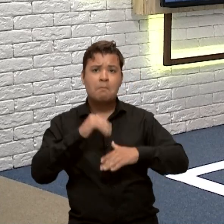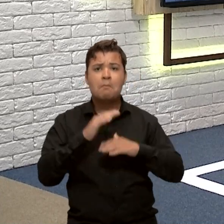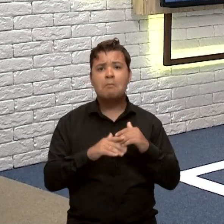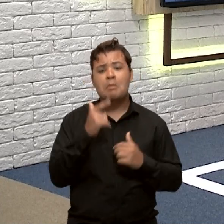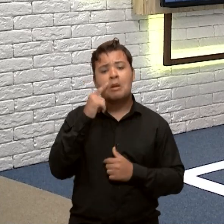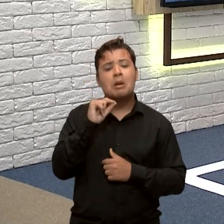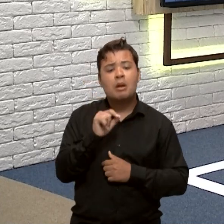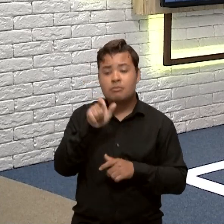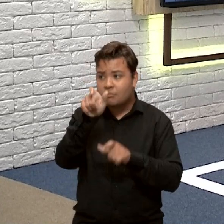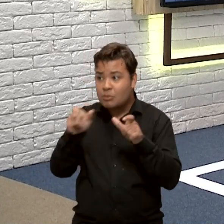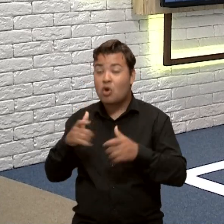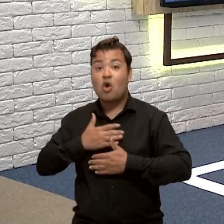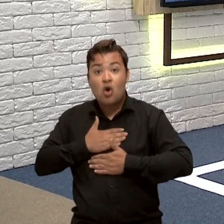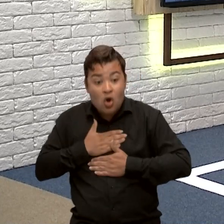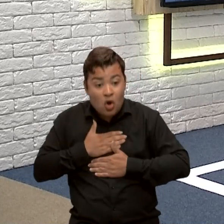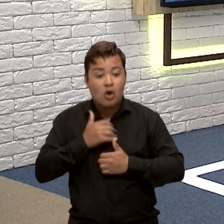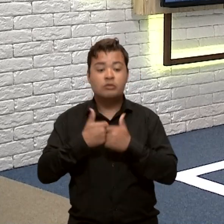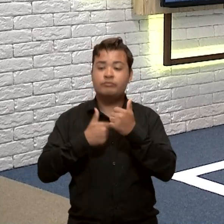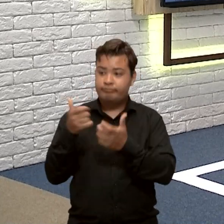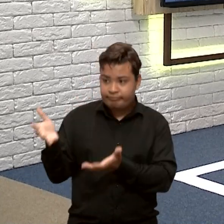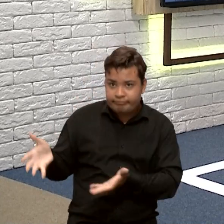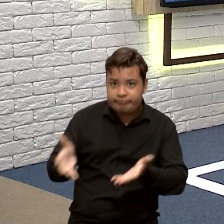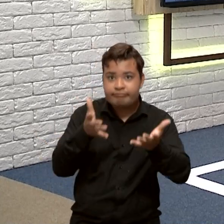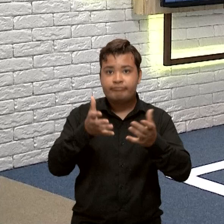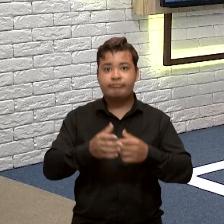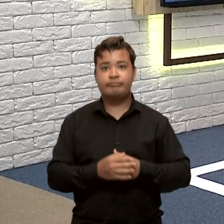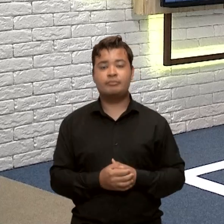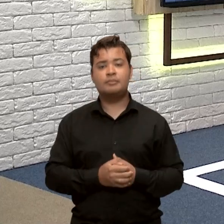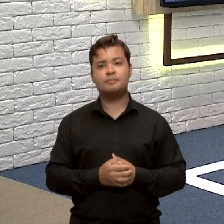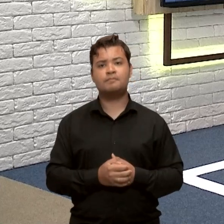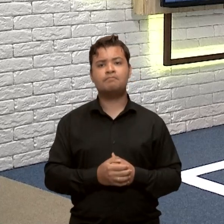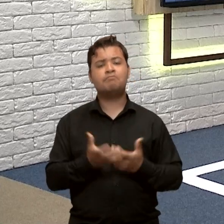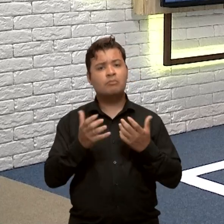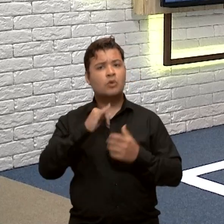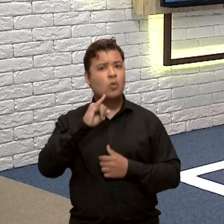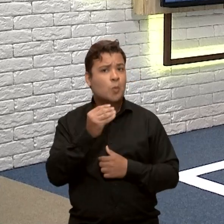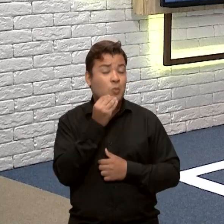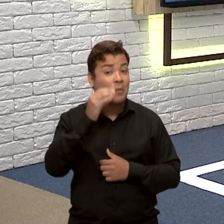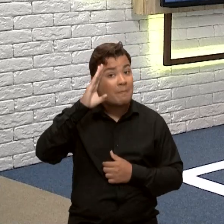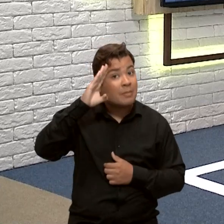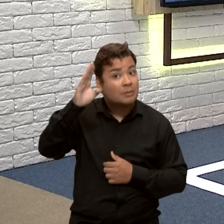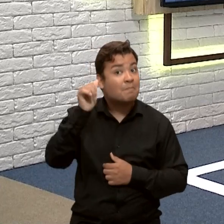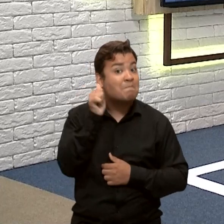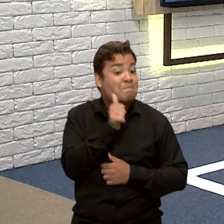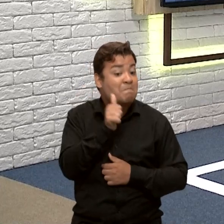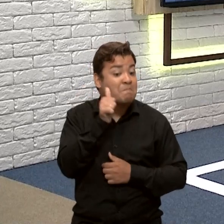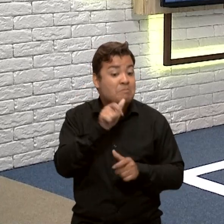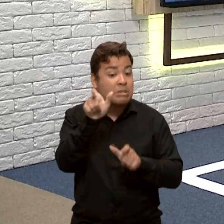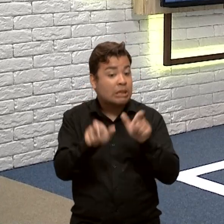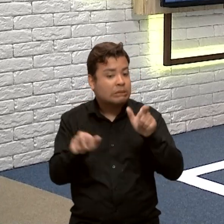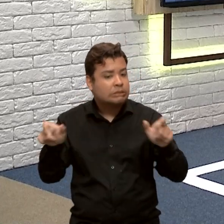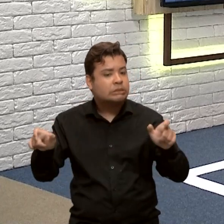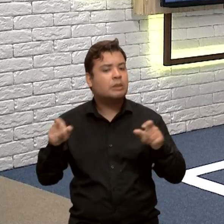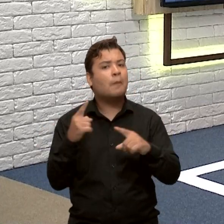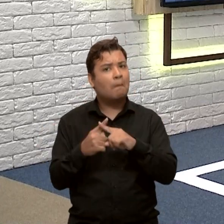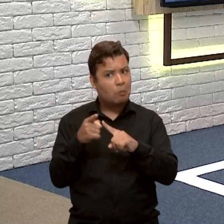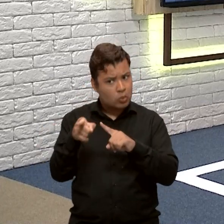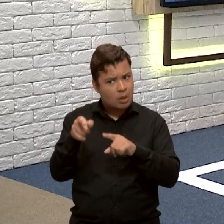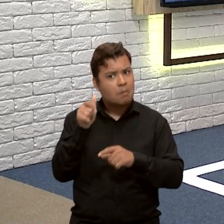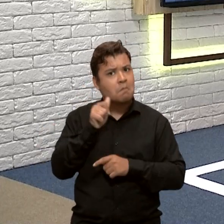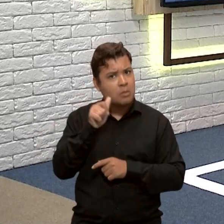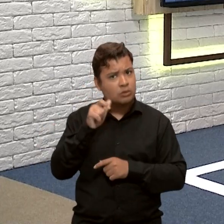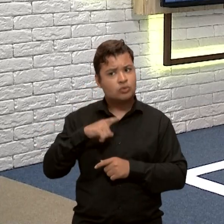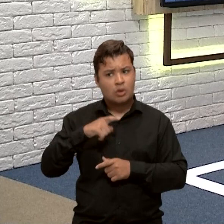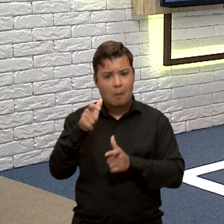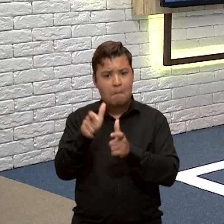gente espera criar oportunidade, inclusive e principalmente para as meninas, que é um grupo que vem crescendo,